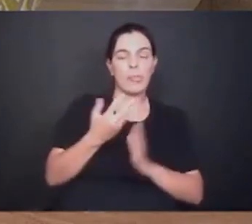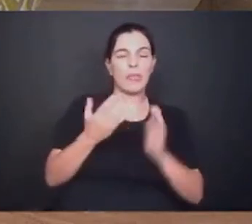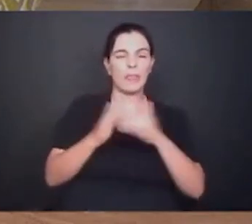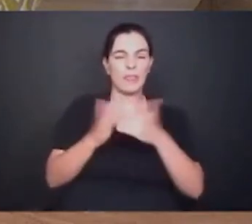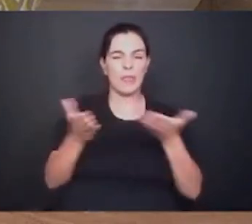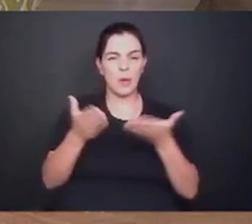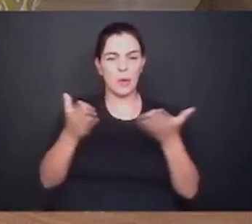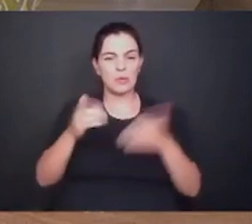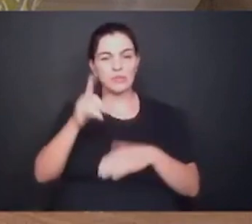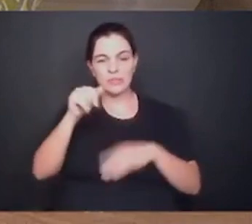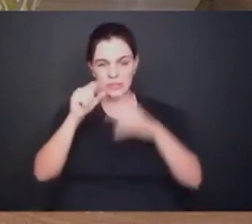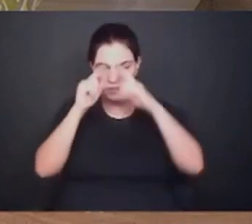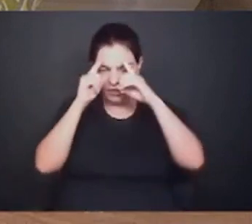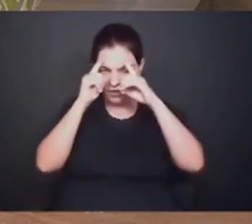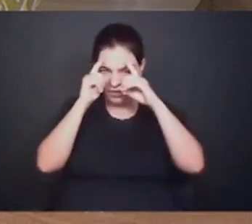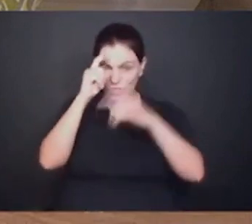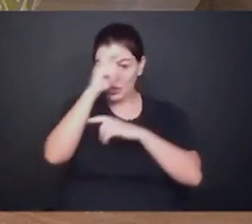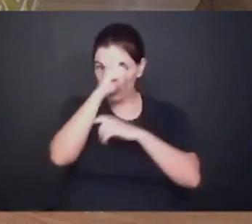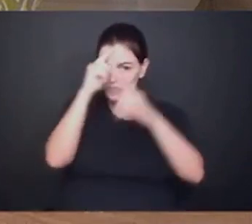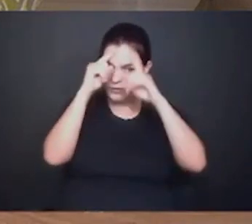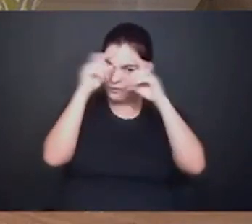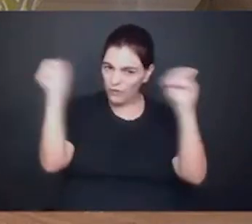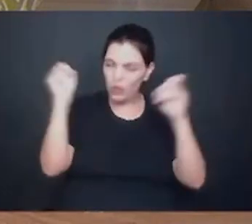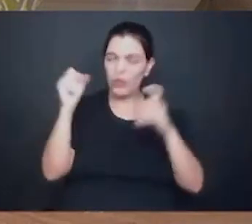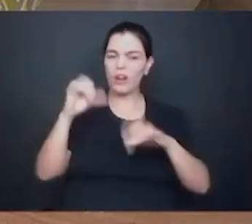que questionar os privilégios.